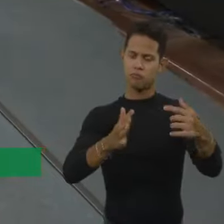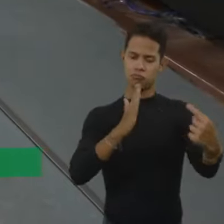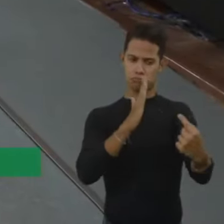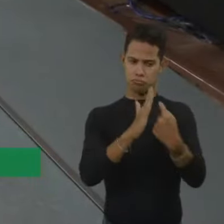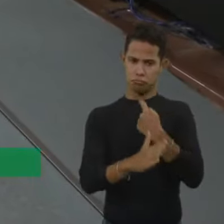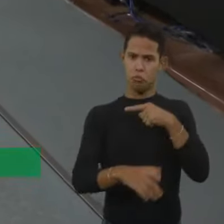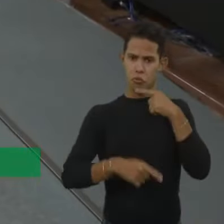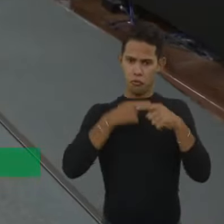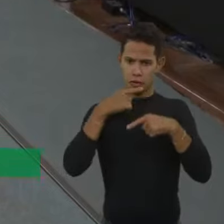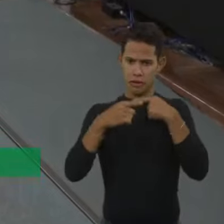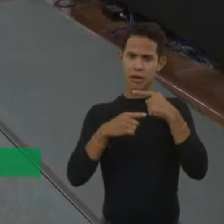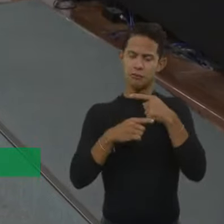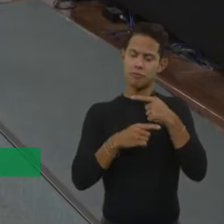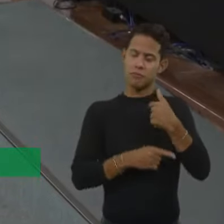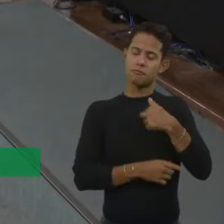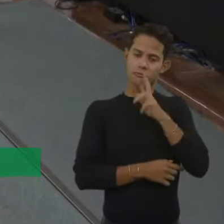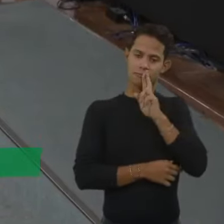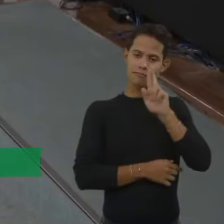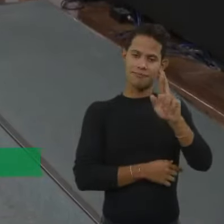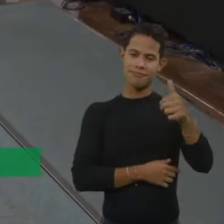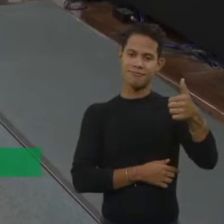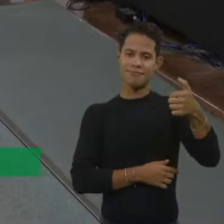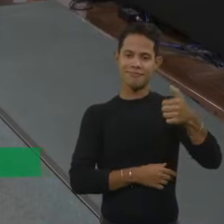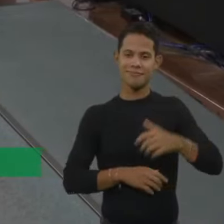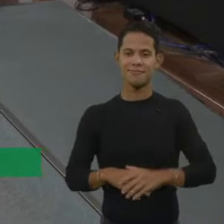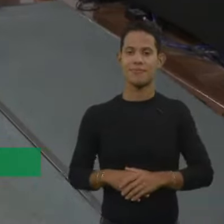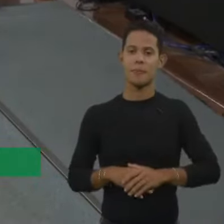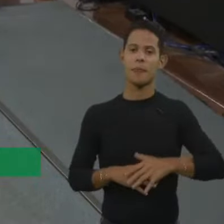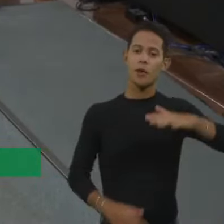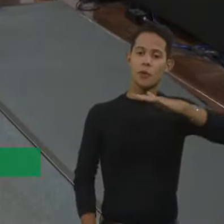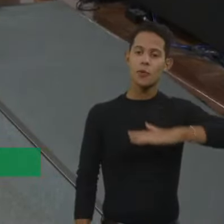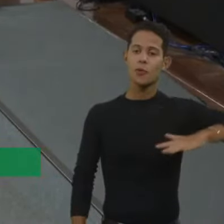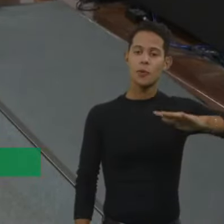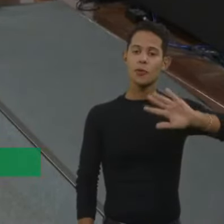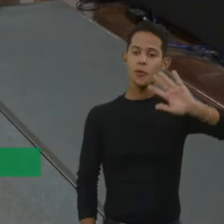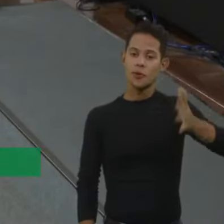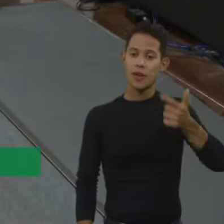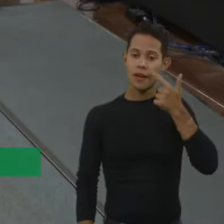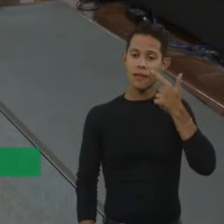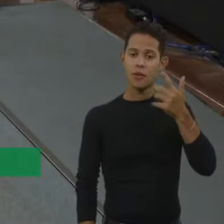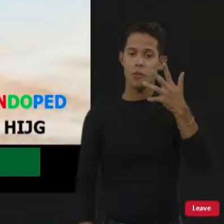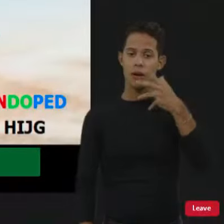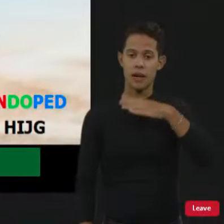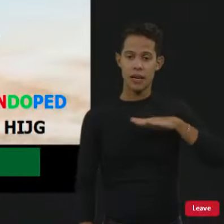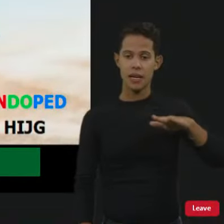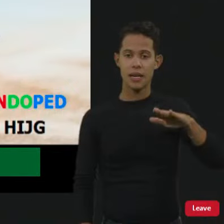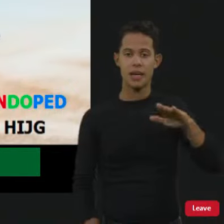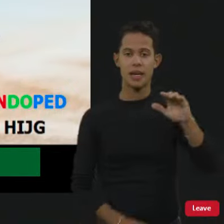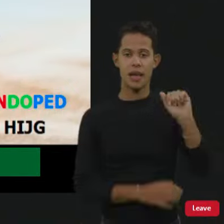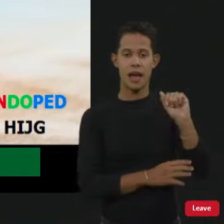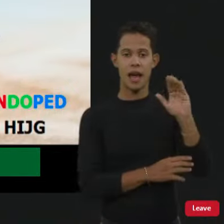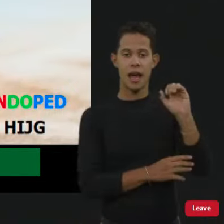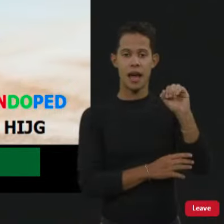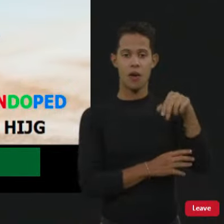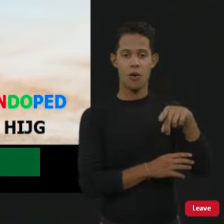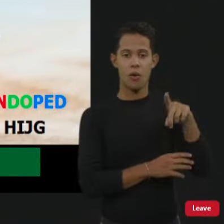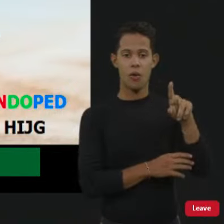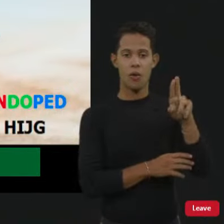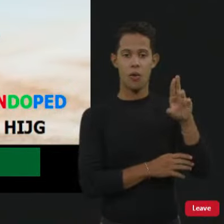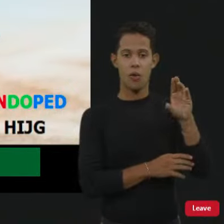responder. Então, todos vocês já viram uma criança acondroplásica, né? E sempre é